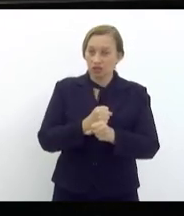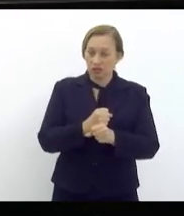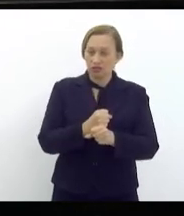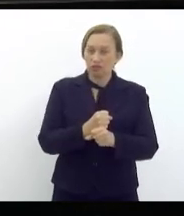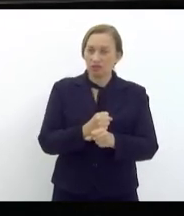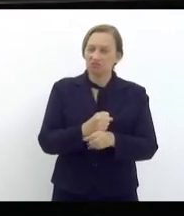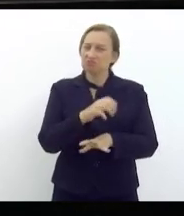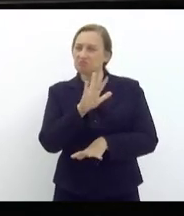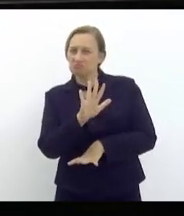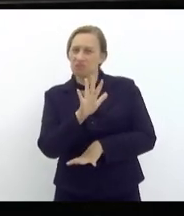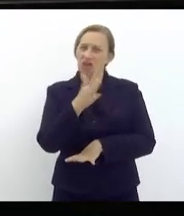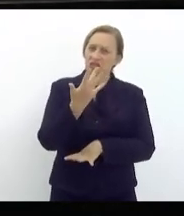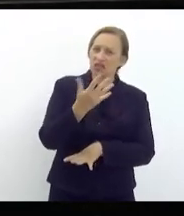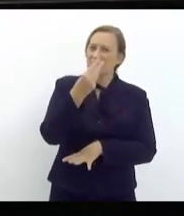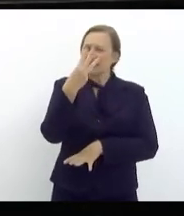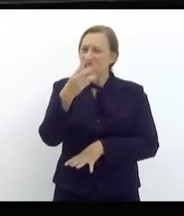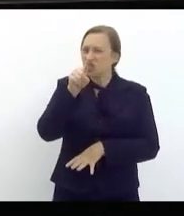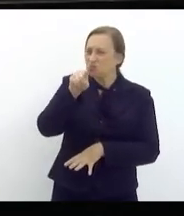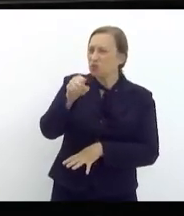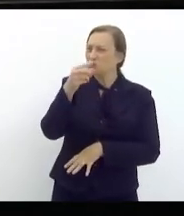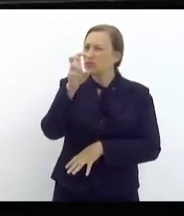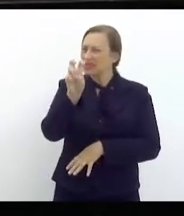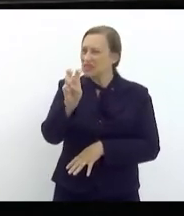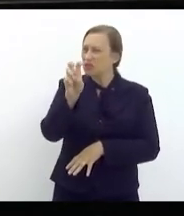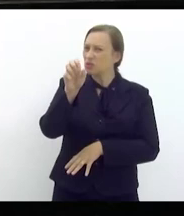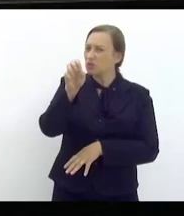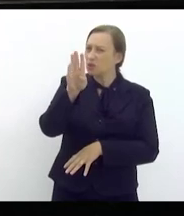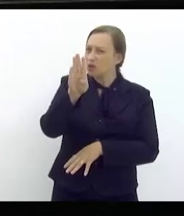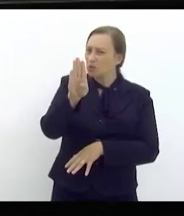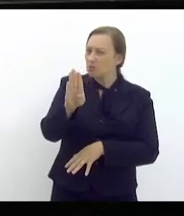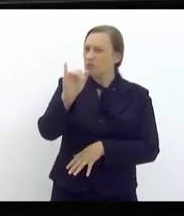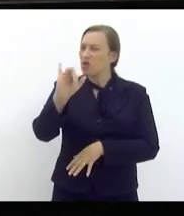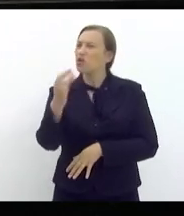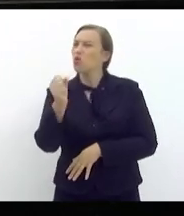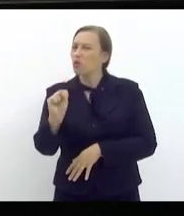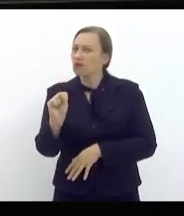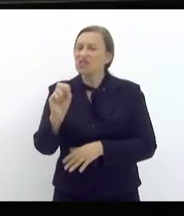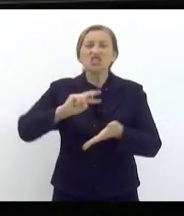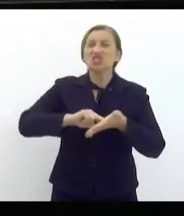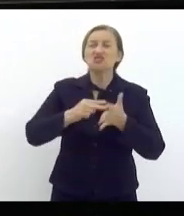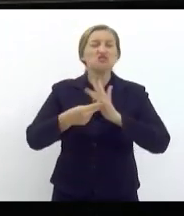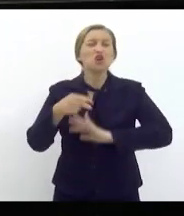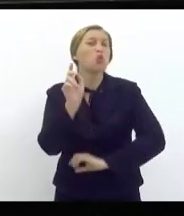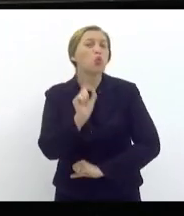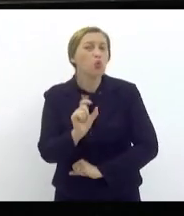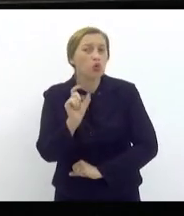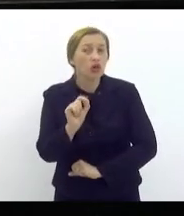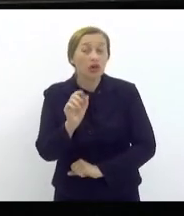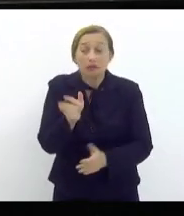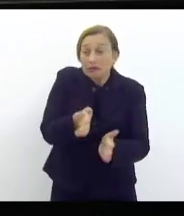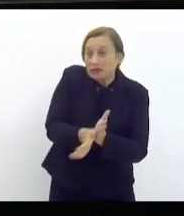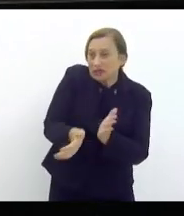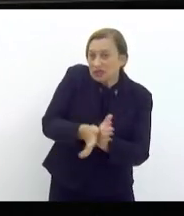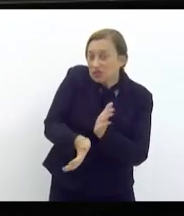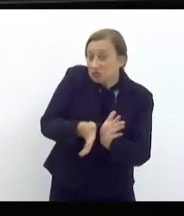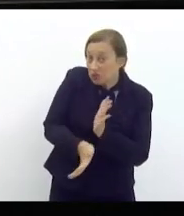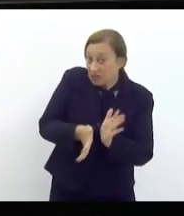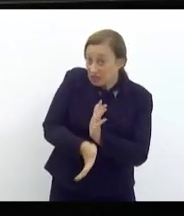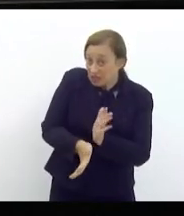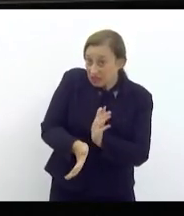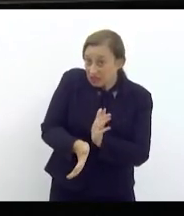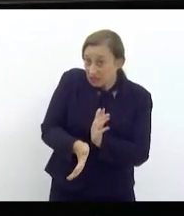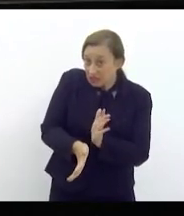aproximadamente 3,5 bilhões. Ou seja, o que quer dizer isso? Que as despesas fixadas